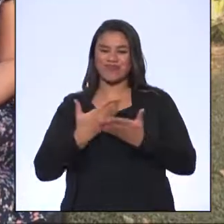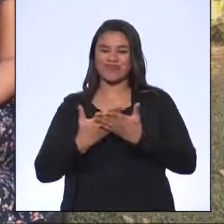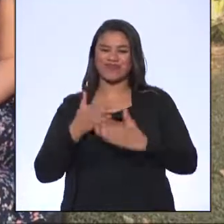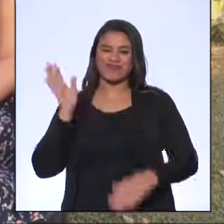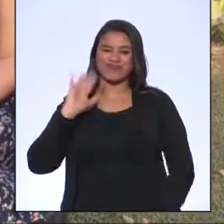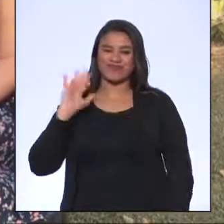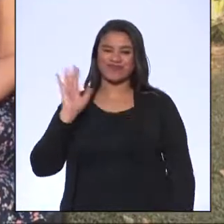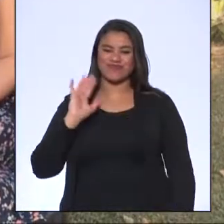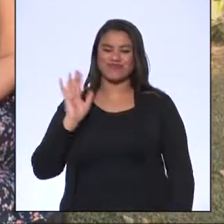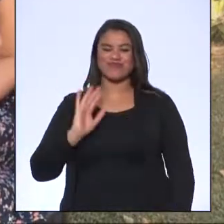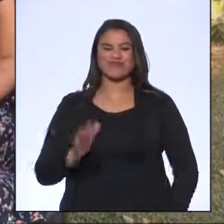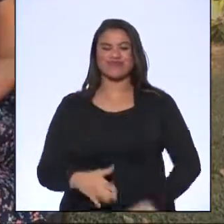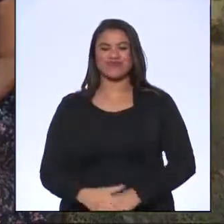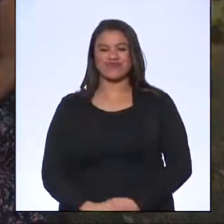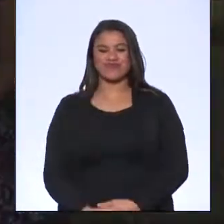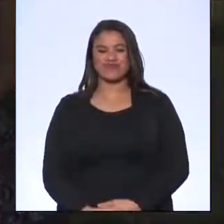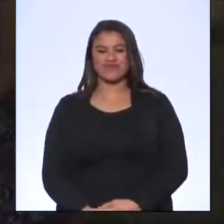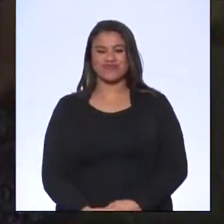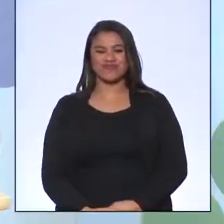uma próxima vez. Tchau!